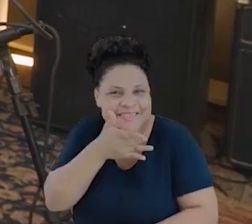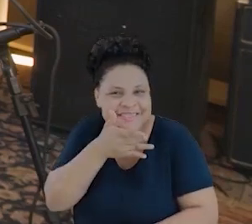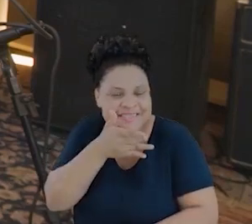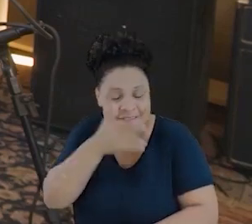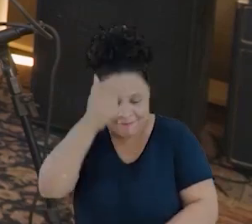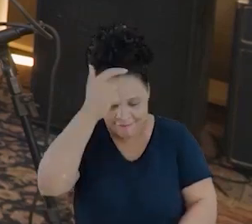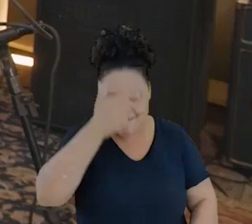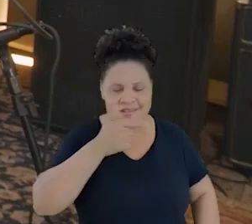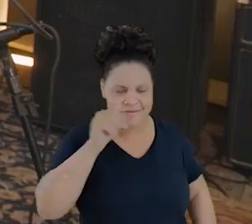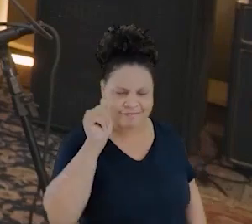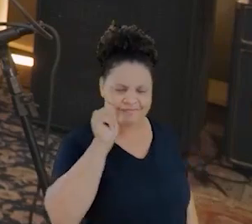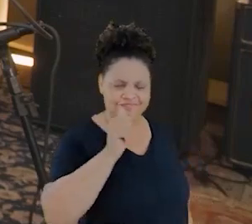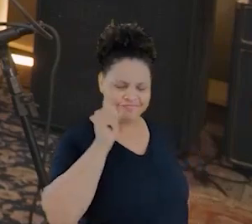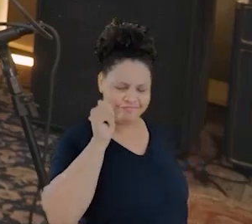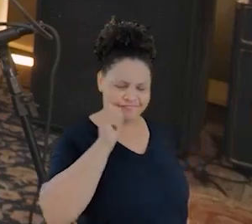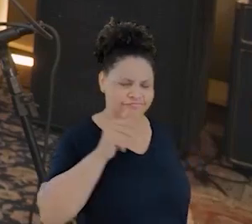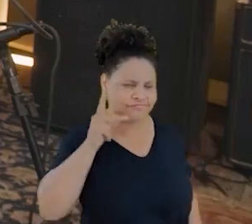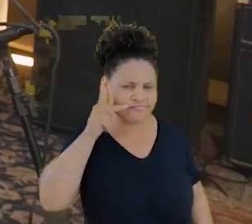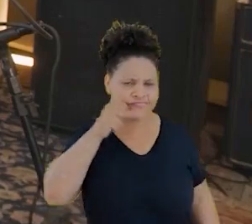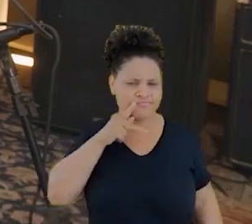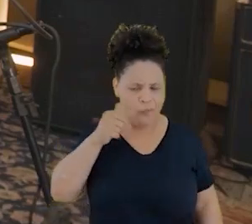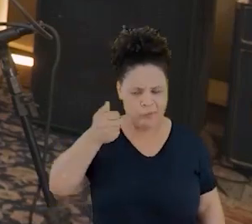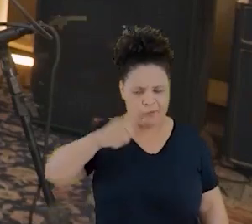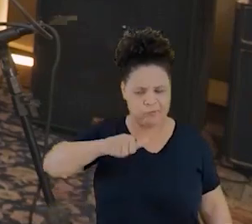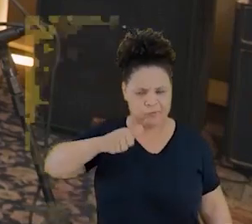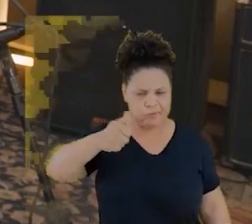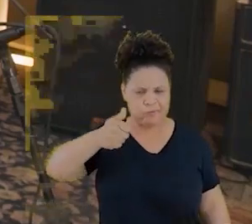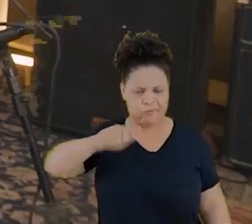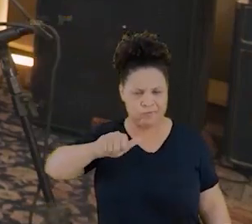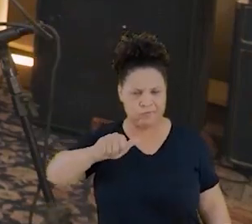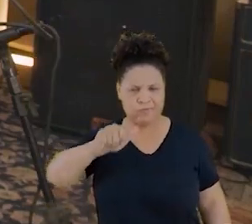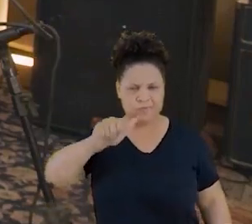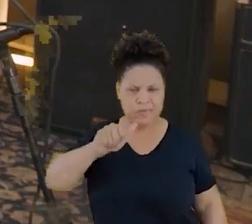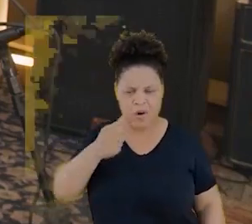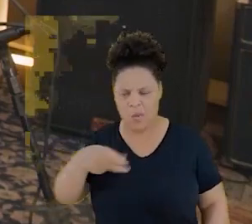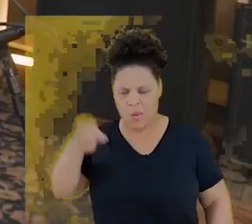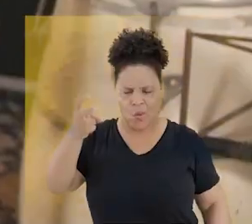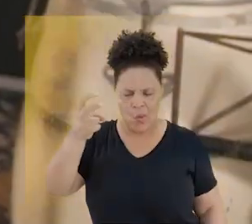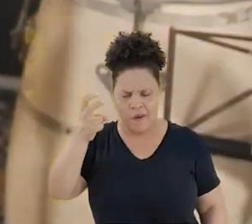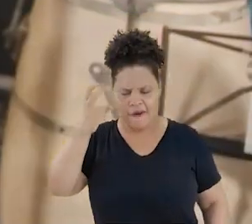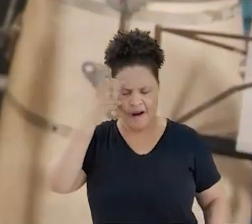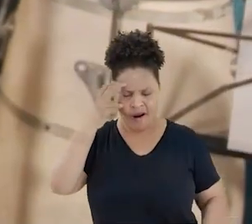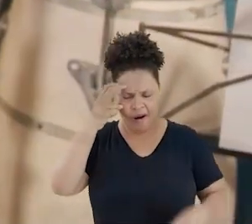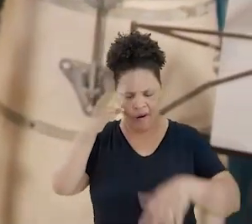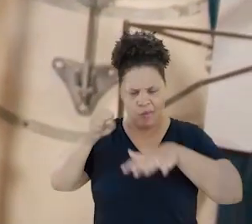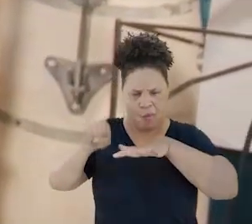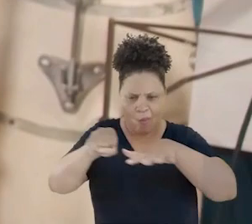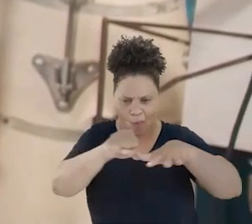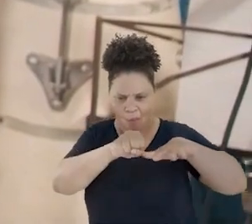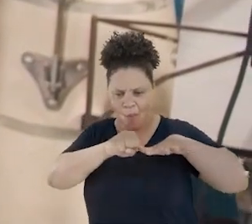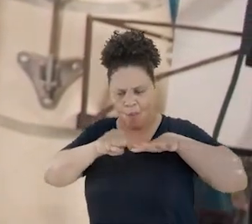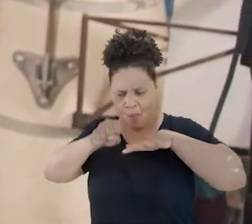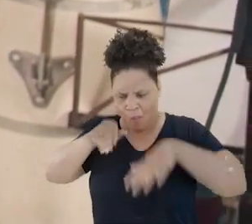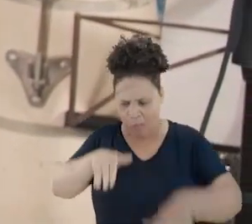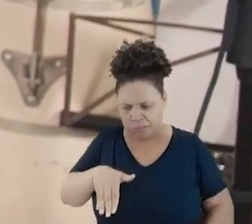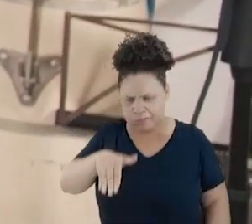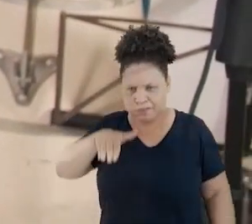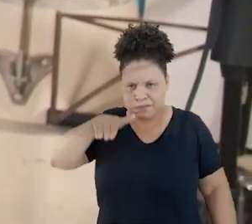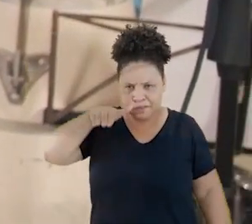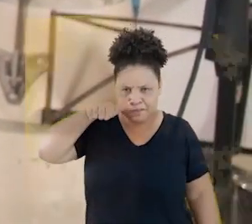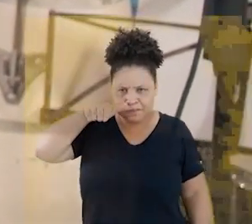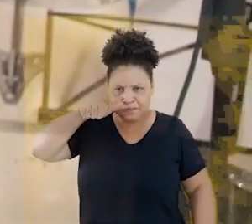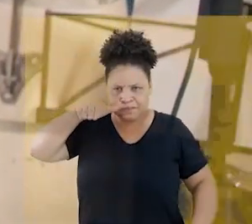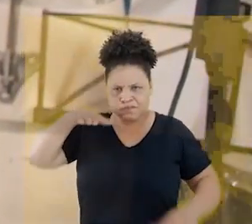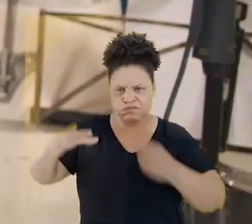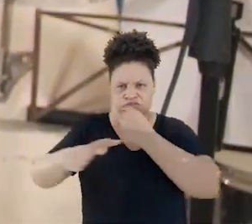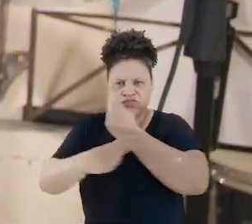Eu sou mulher, paraibana, sapatão, criada na cidade com a cultura do sertão. Desde menina pelejando ser pra existir, raízes firmes,